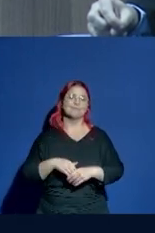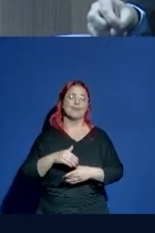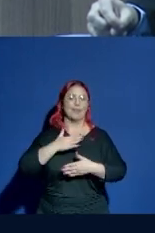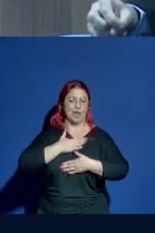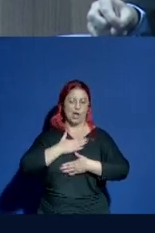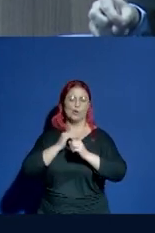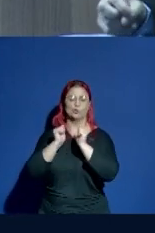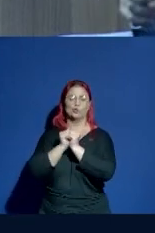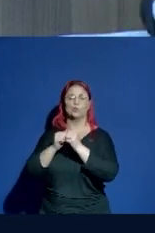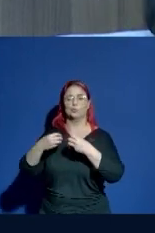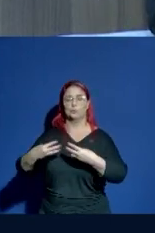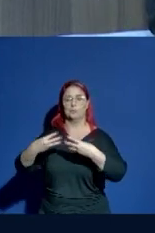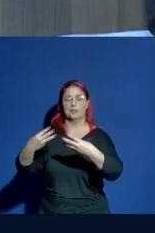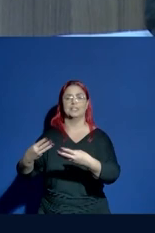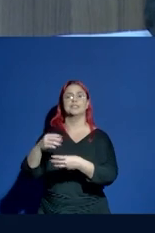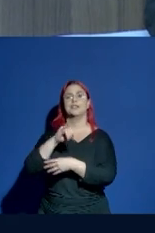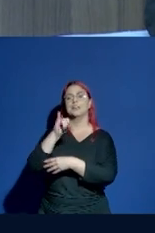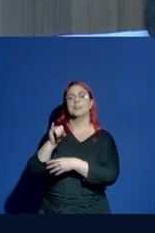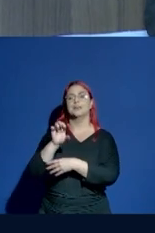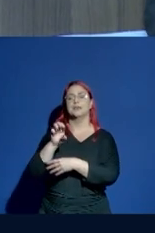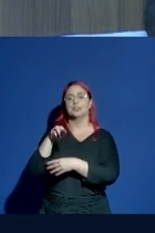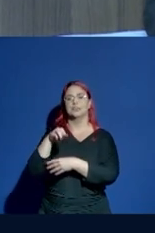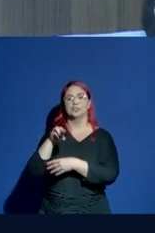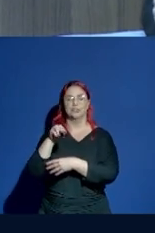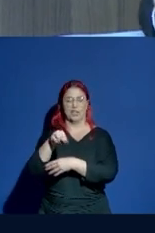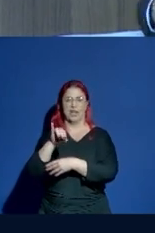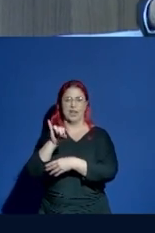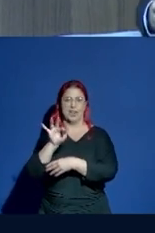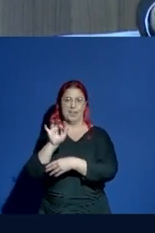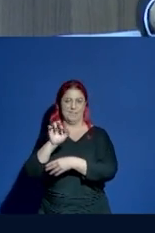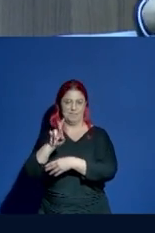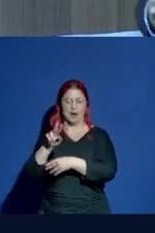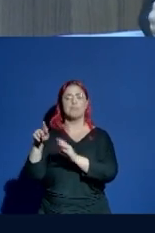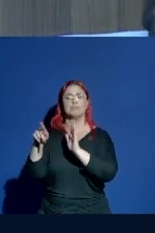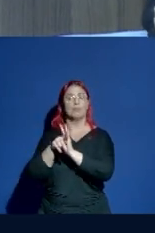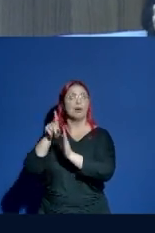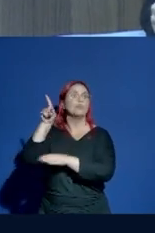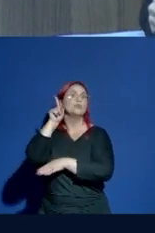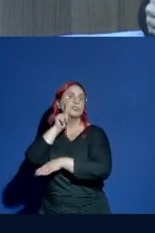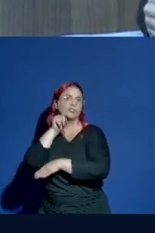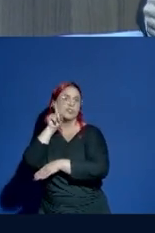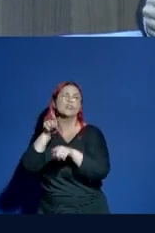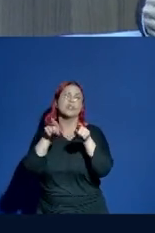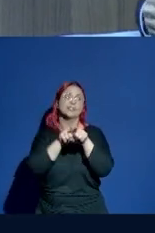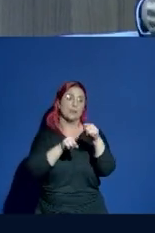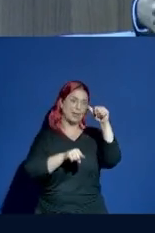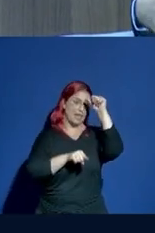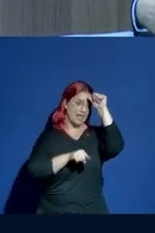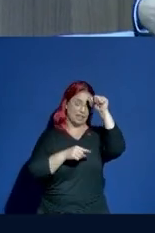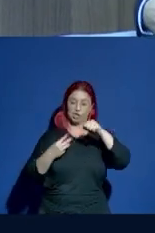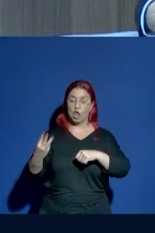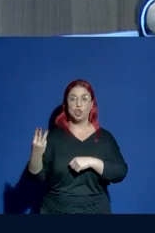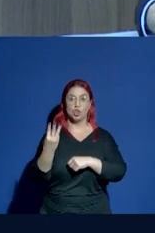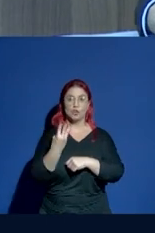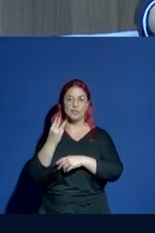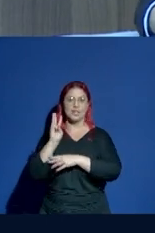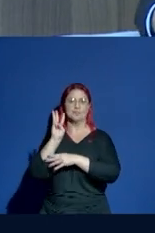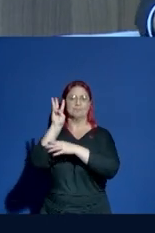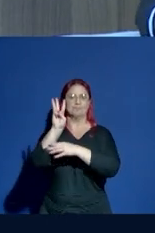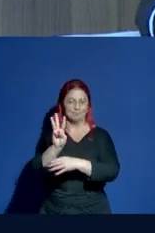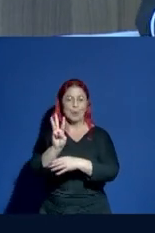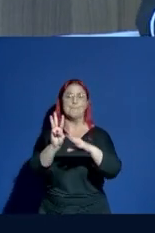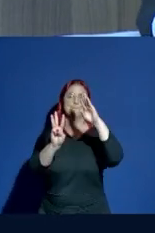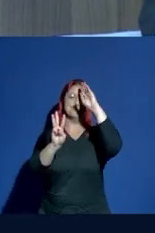a ministra Jennifer dos Estados Ministro de energia e o ministro Pure da Índia formamos essa frente que